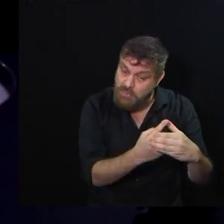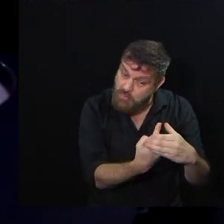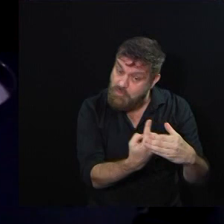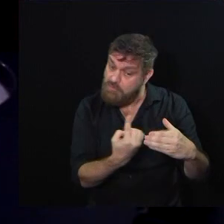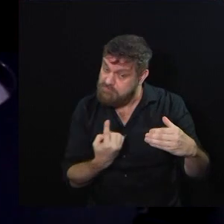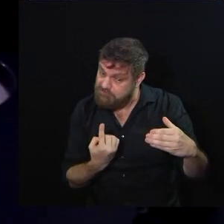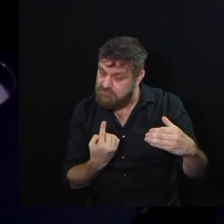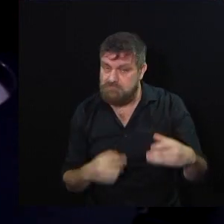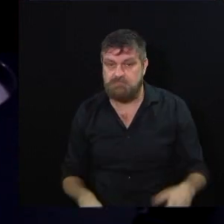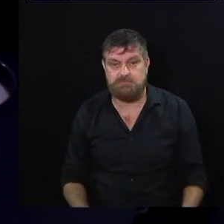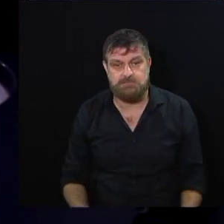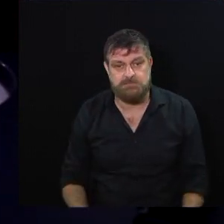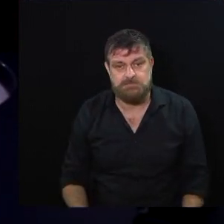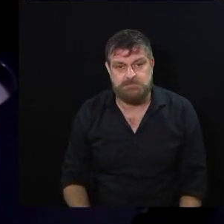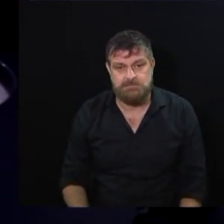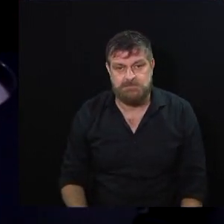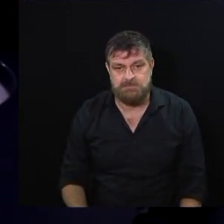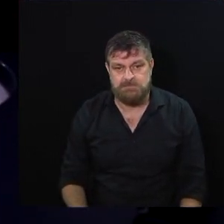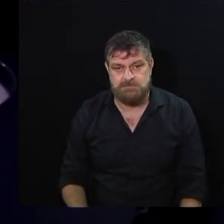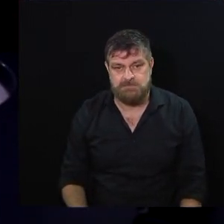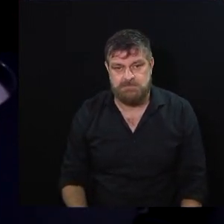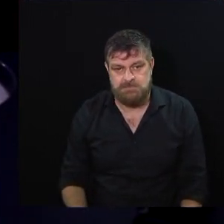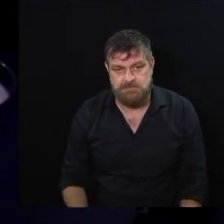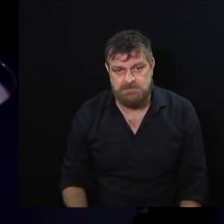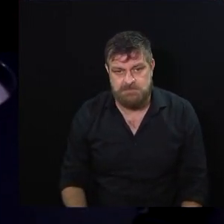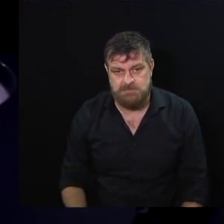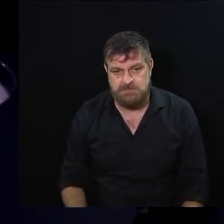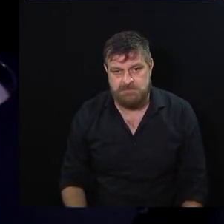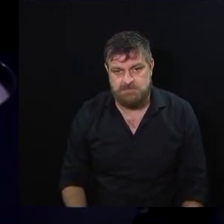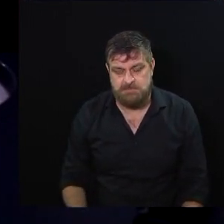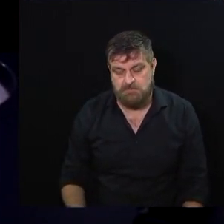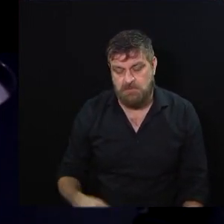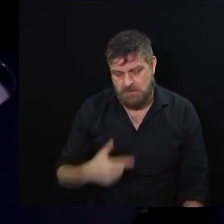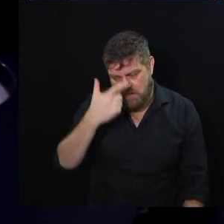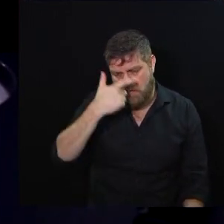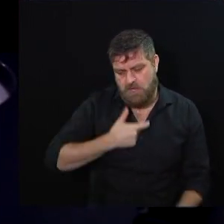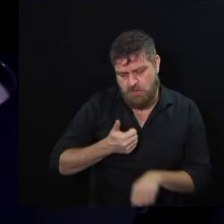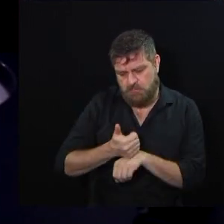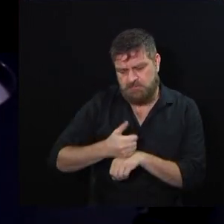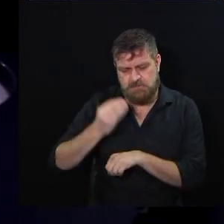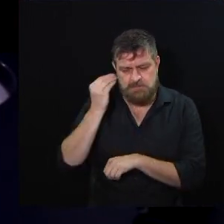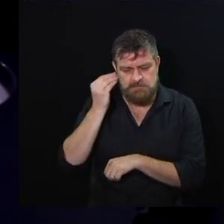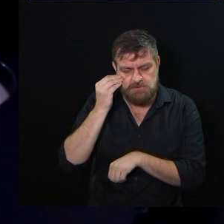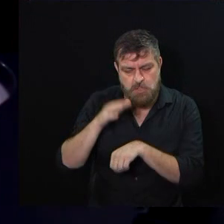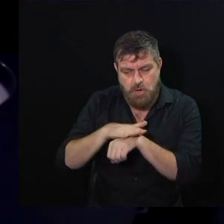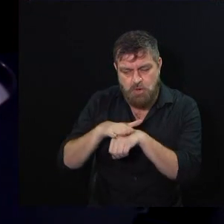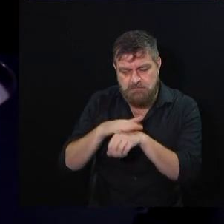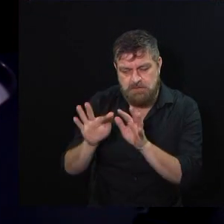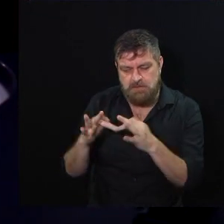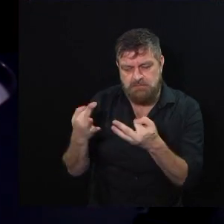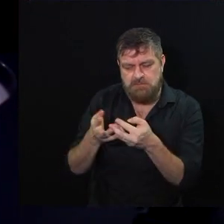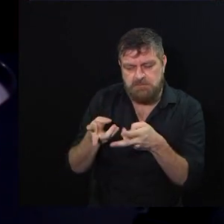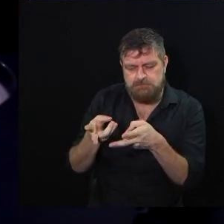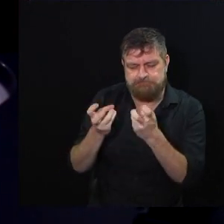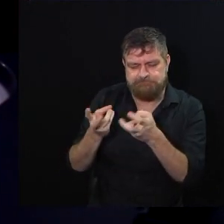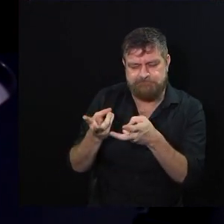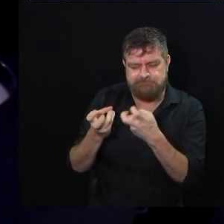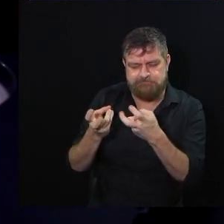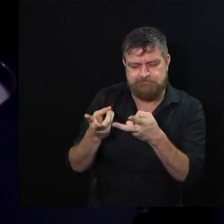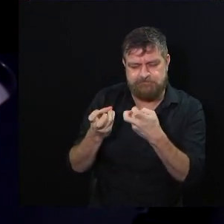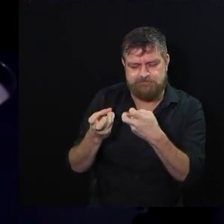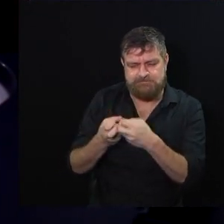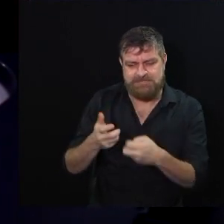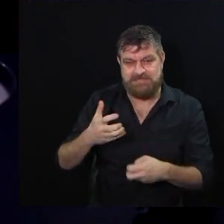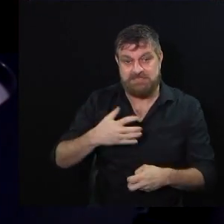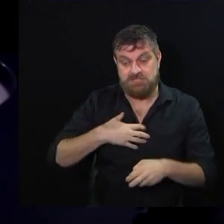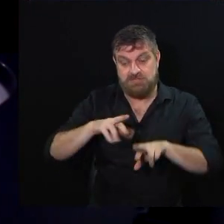E à medida que você, pela minha experiência, que você conversa com a família, você já vai observando as diferentes expectativas,